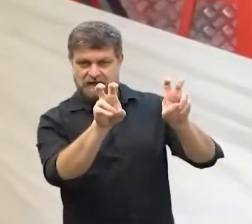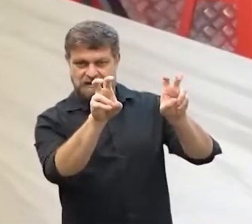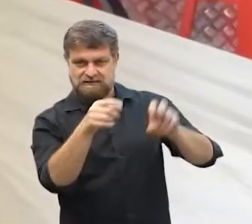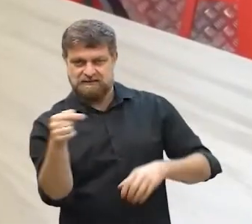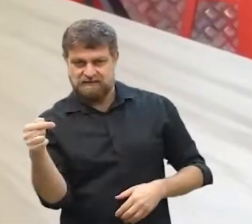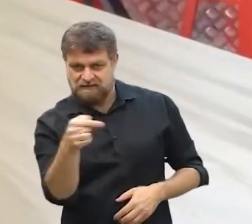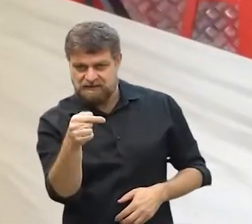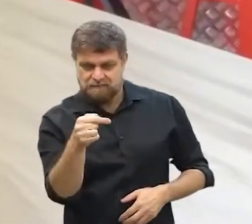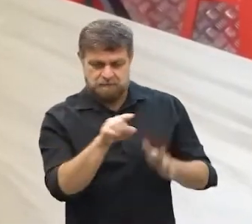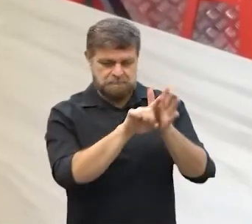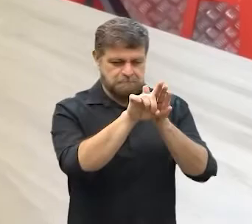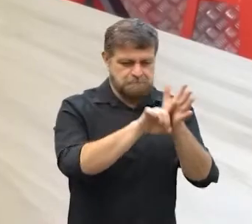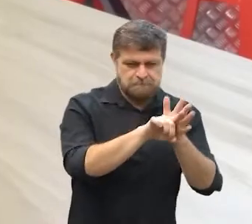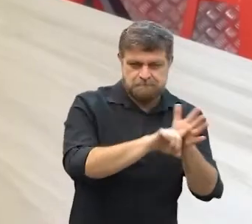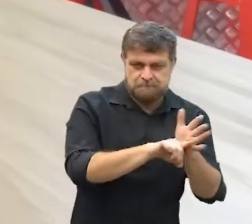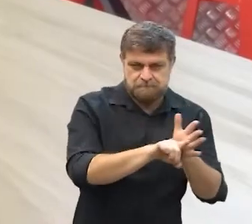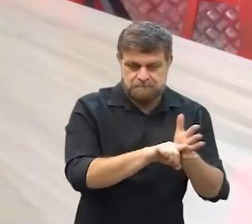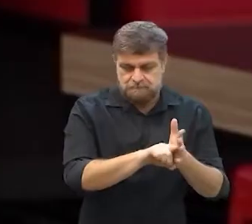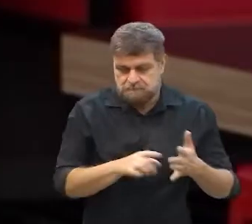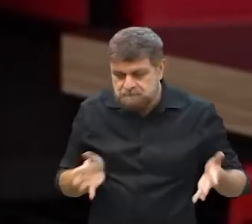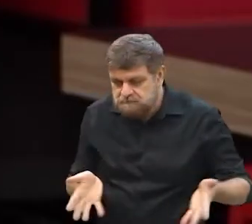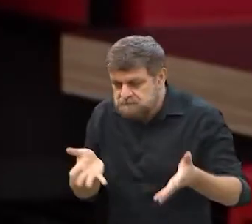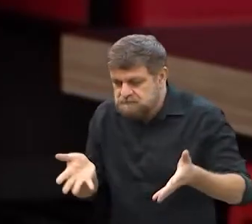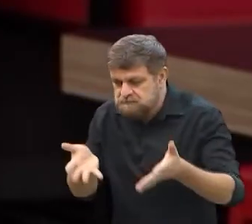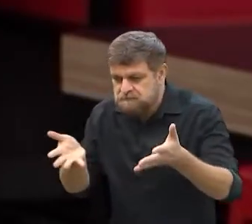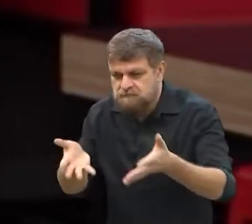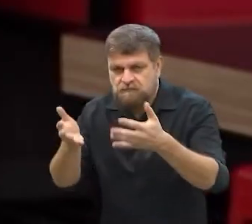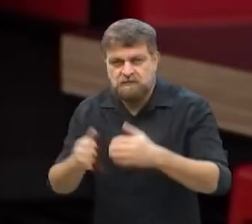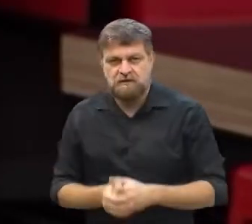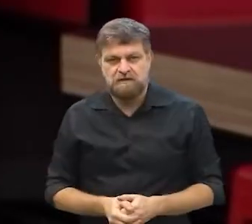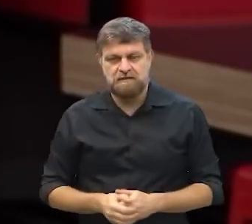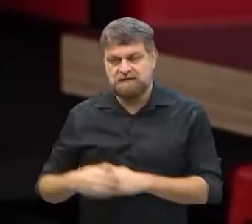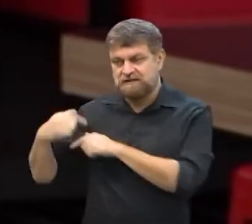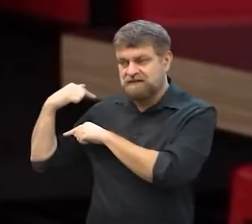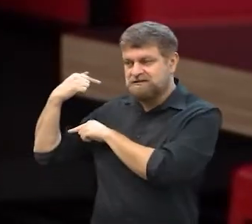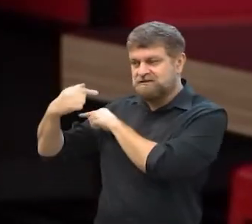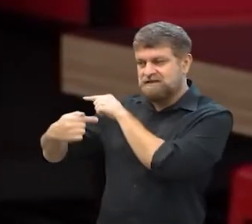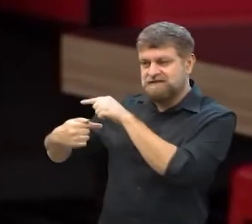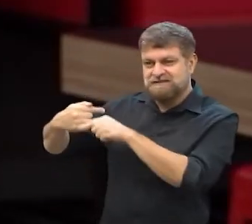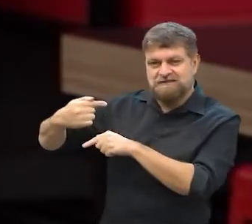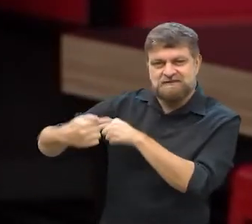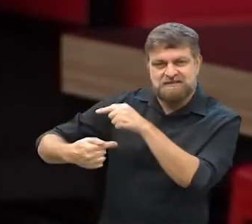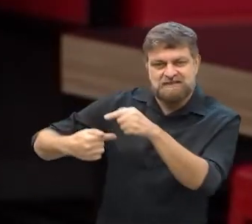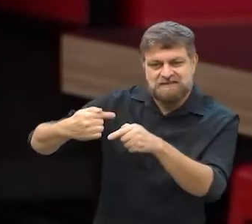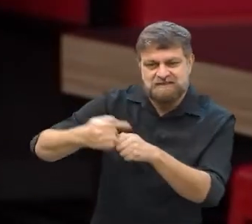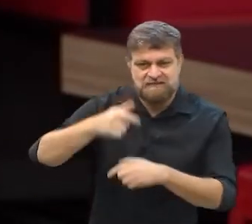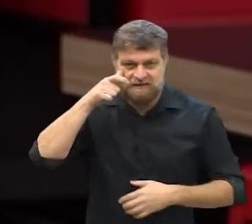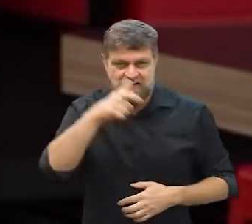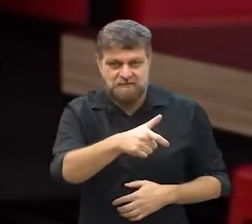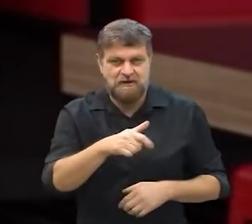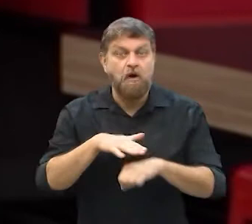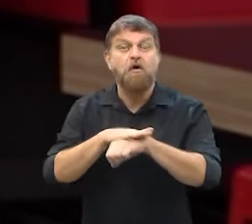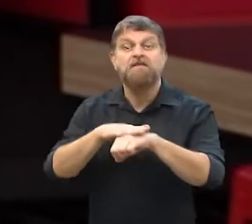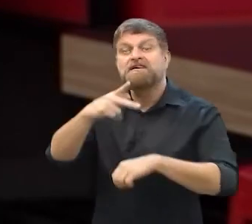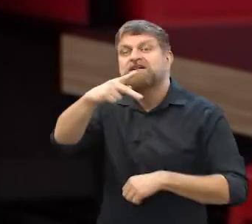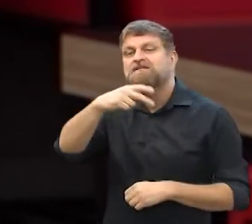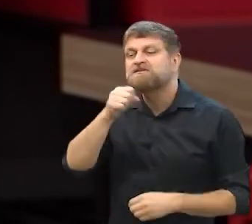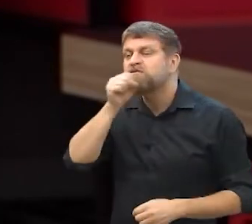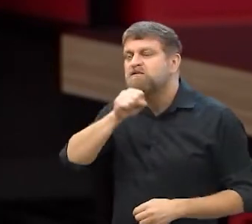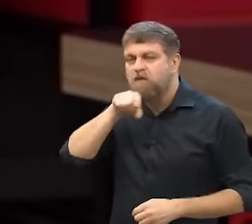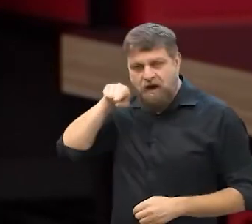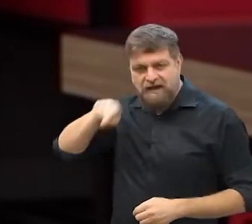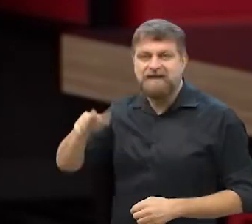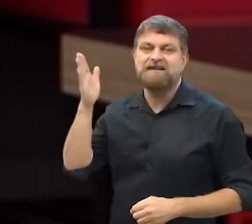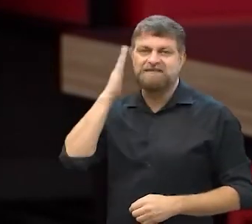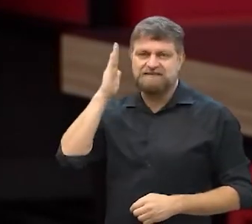assunto, né, essa motivação que perpassa todas as gerações. Se falar com um avô hoje, ele gosta,